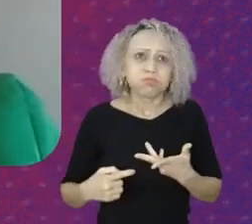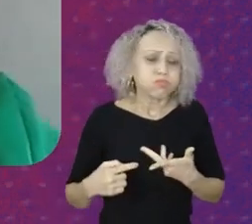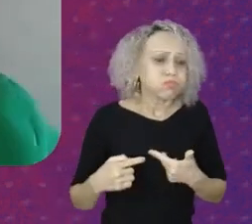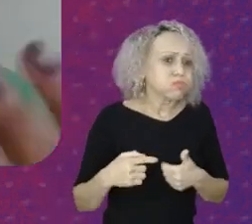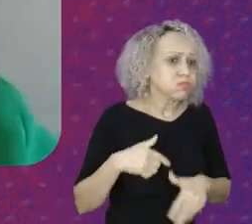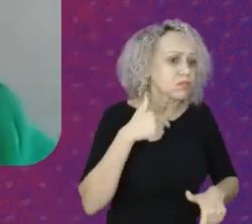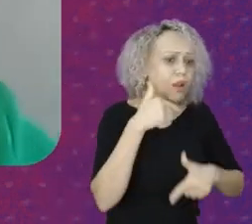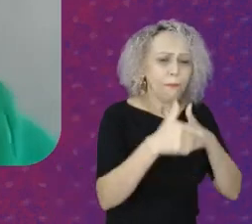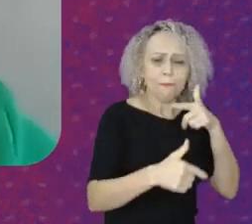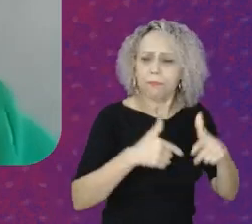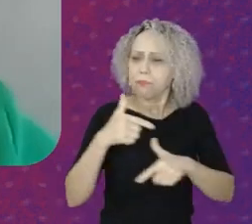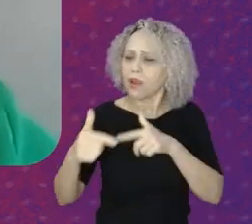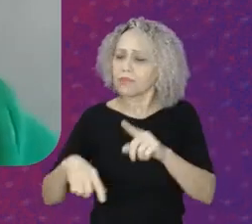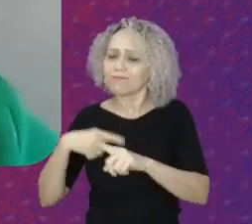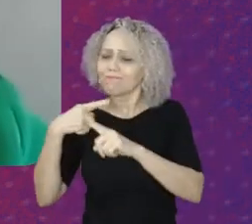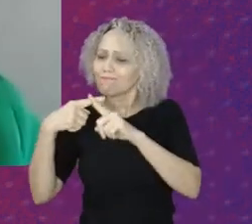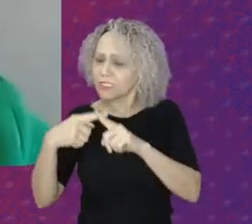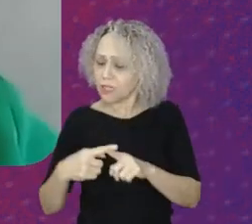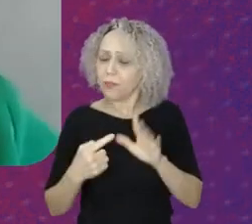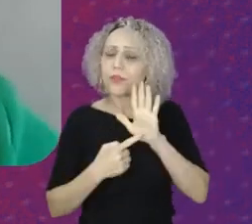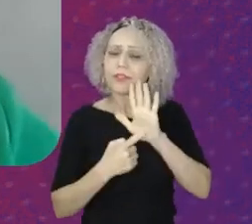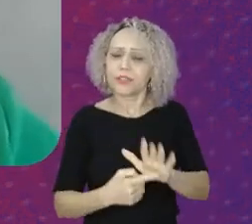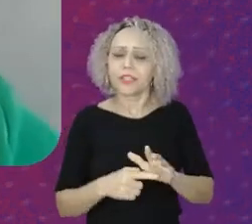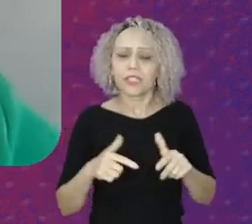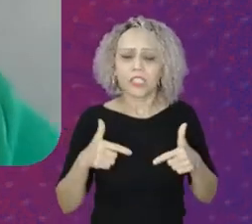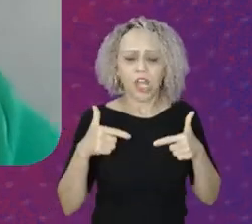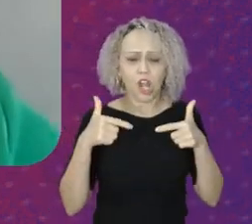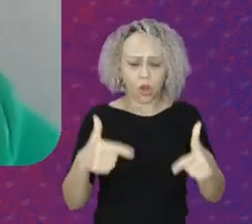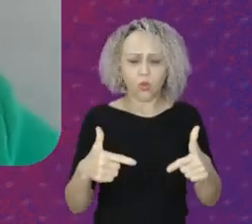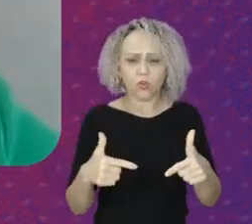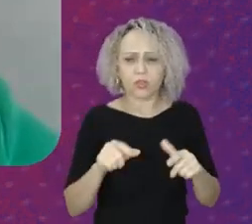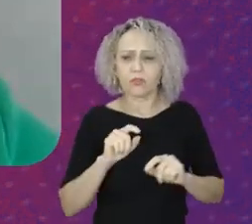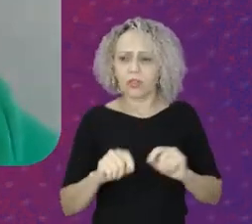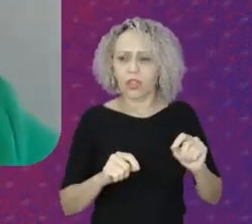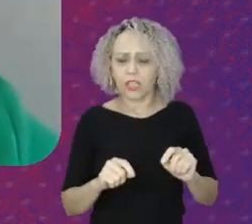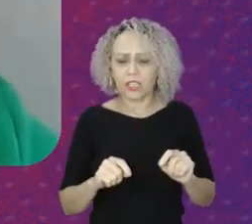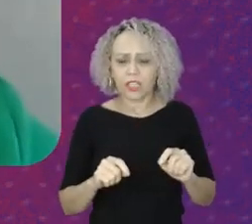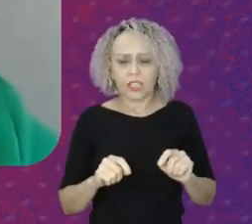afirmativas, mostrando, inclusive, que a luta por promoção